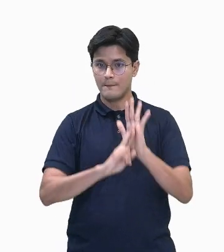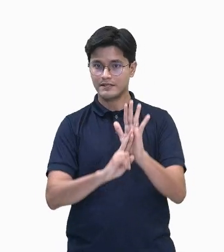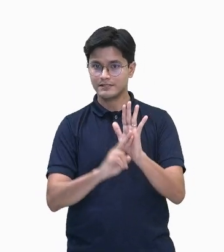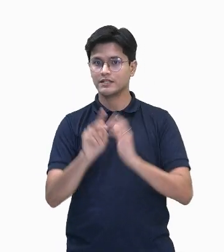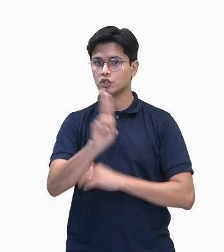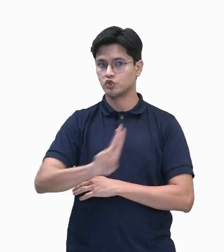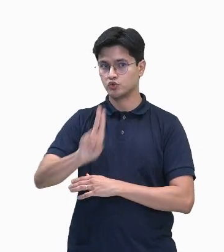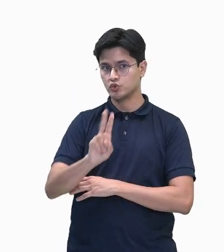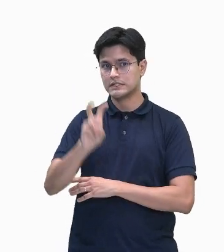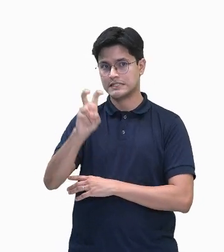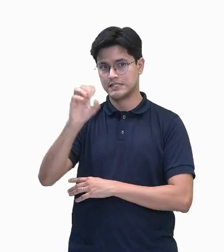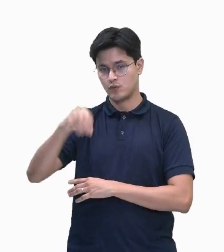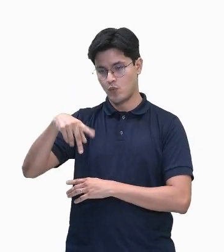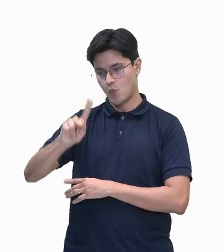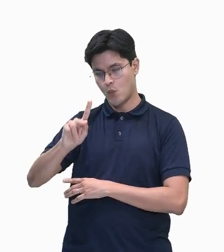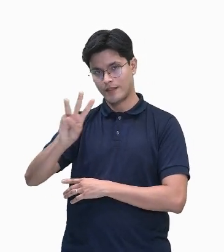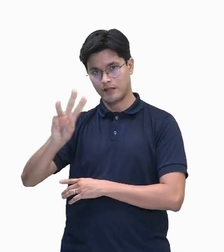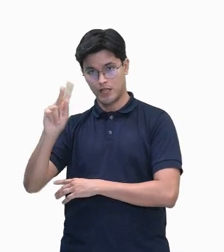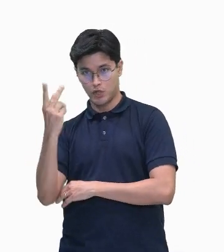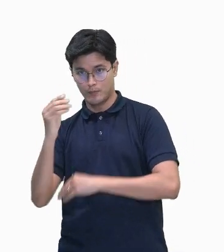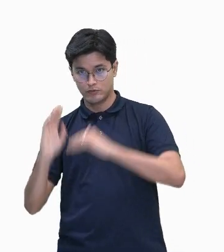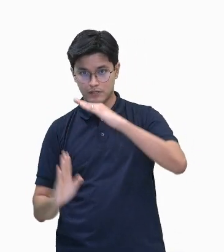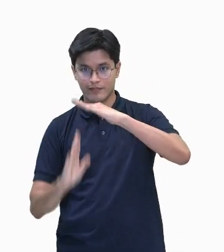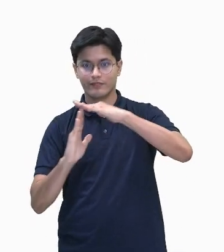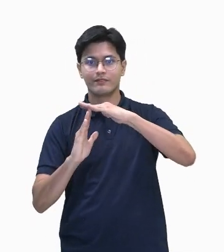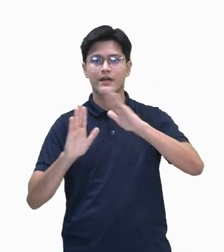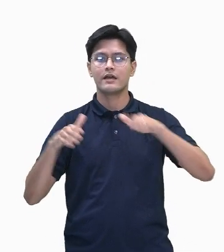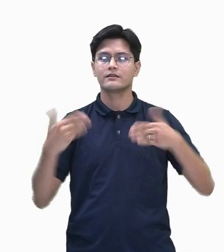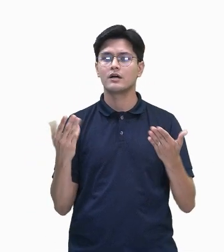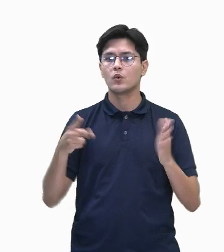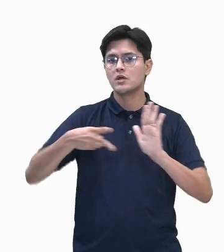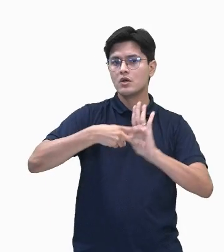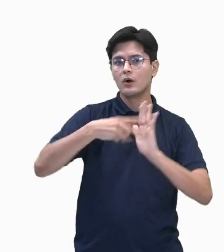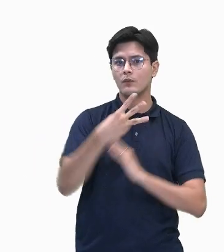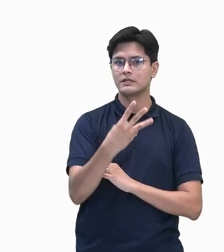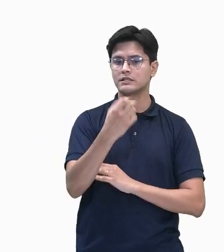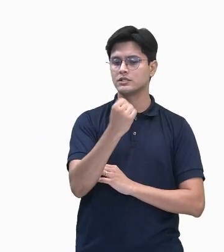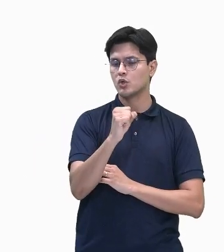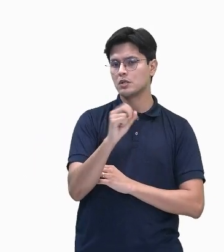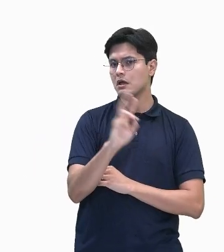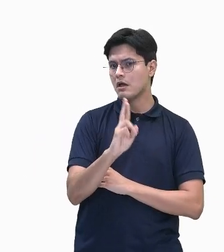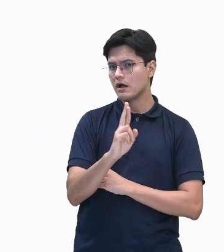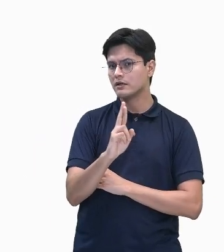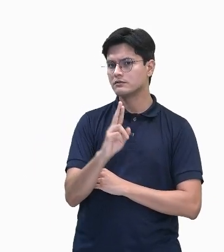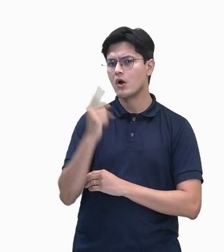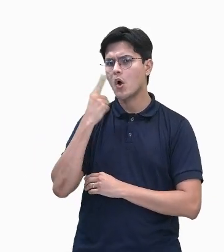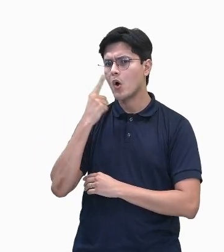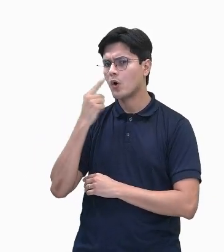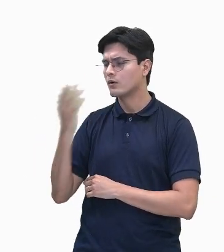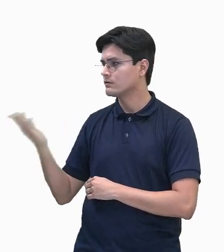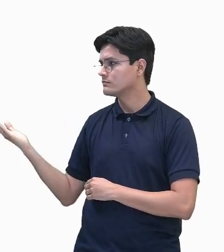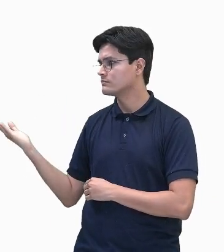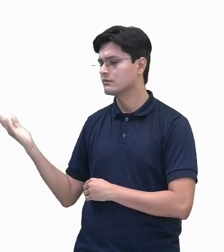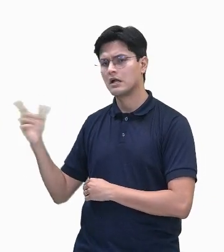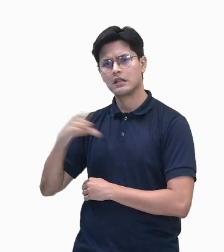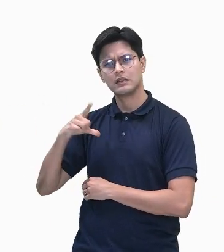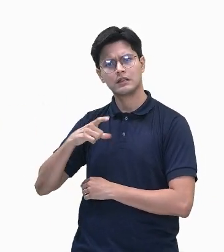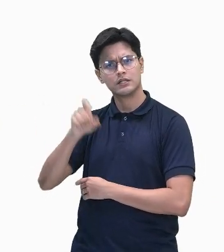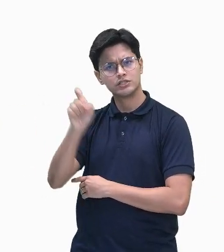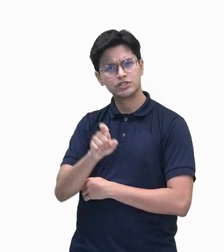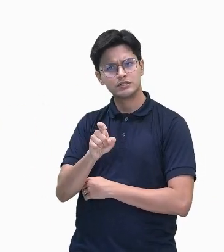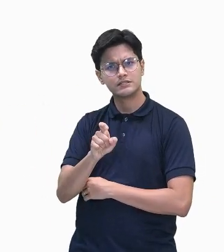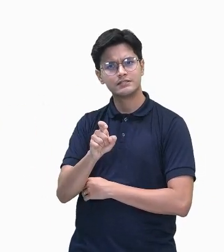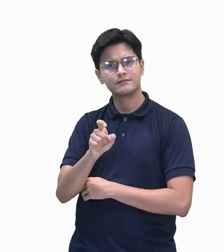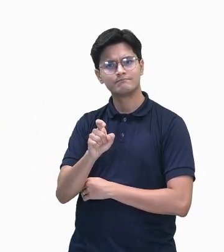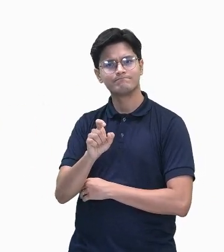38. Olha para cá. Tem x aqui na nossa função? Não tem. Então, quer dizer que ela não vai